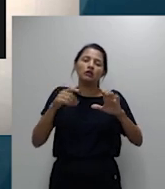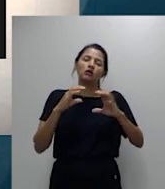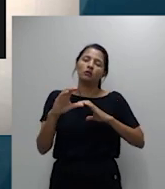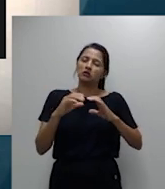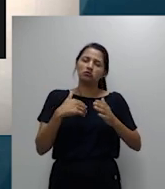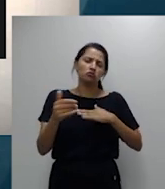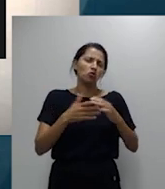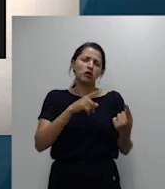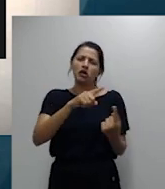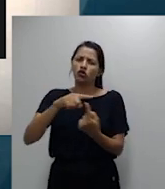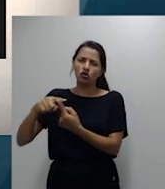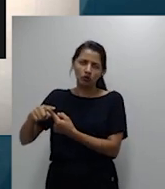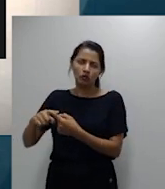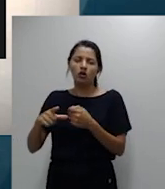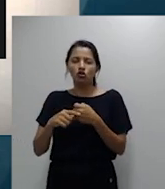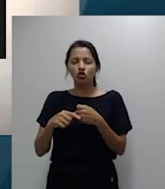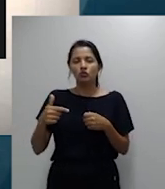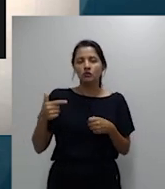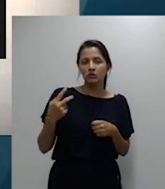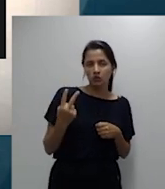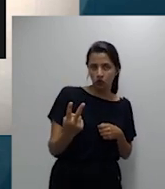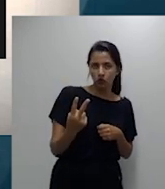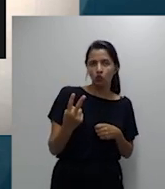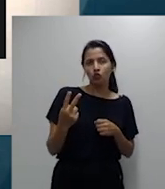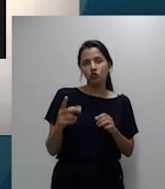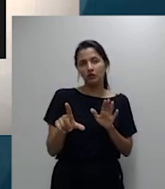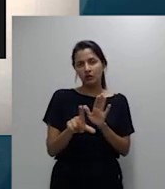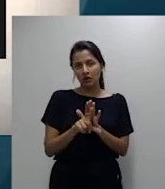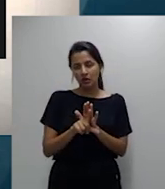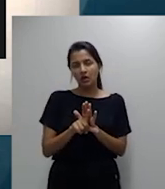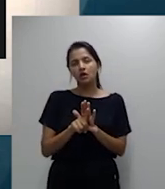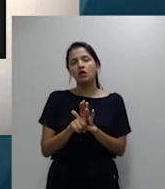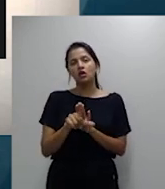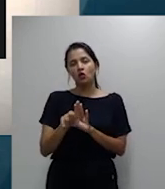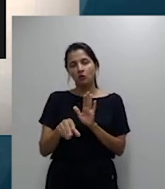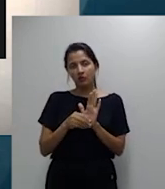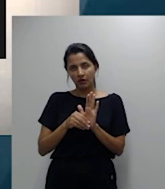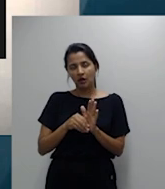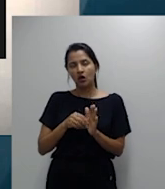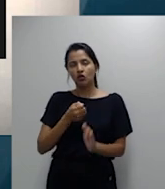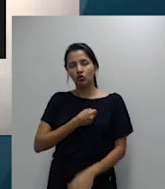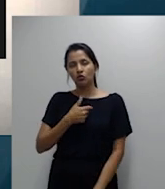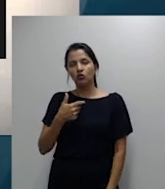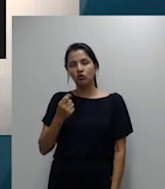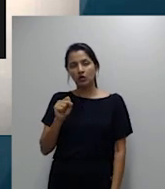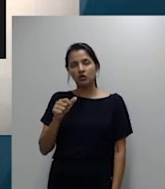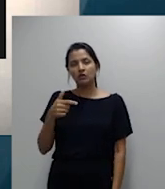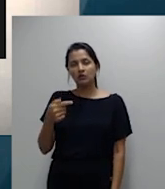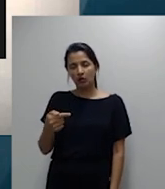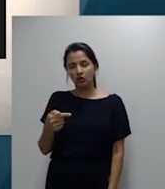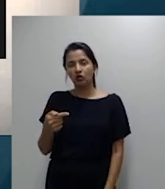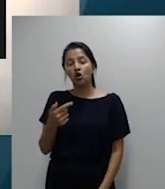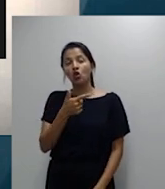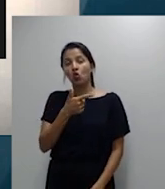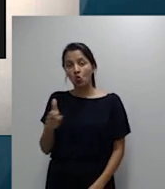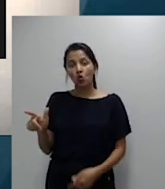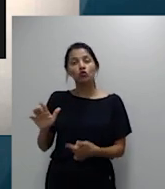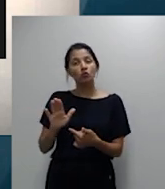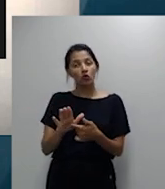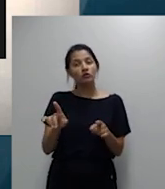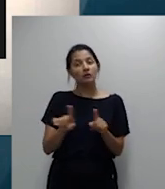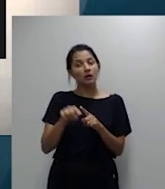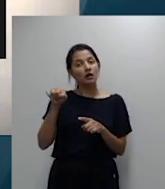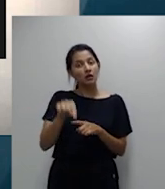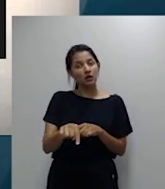qualquer natureza artigo segundo dois da lei complementar 87 estado precedente aqui da